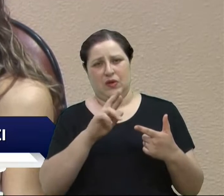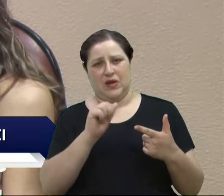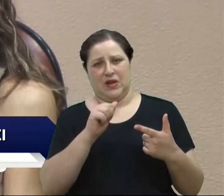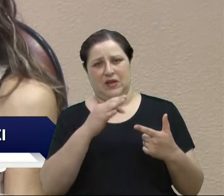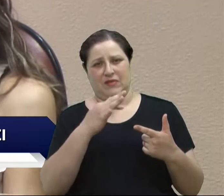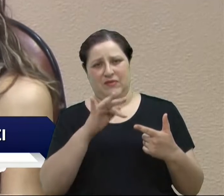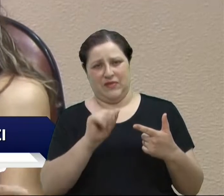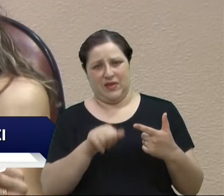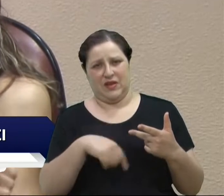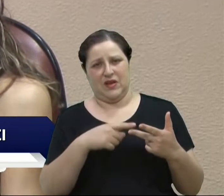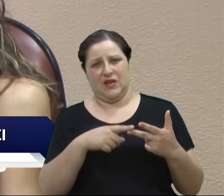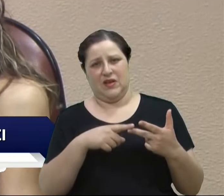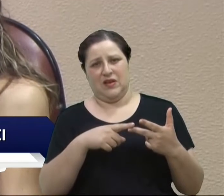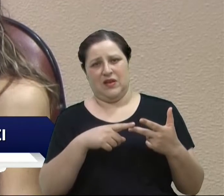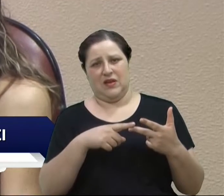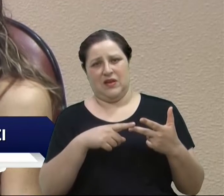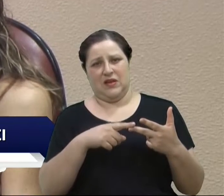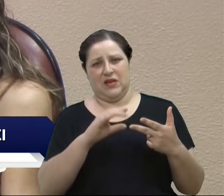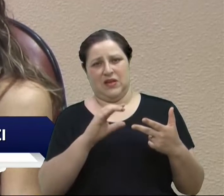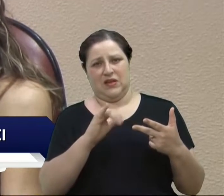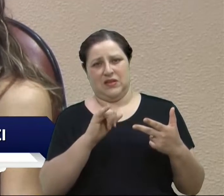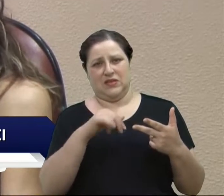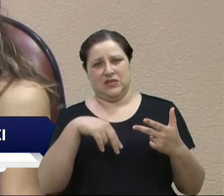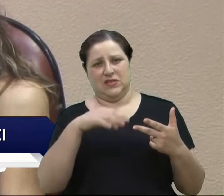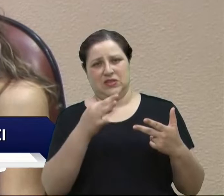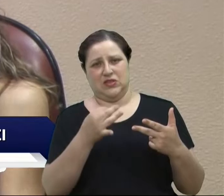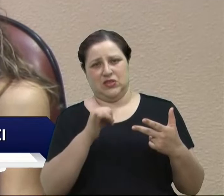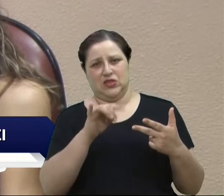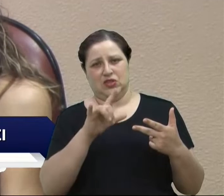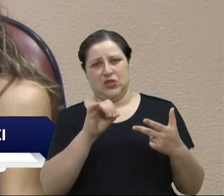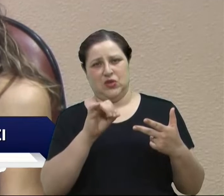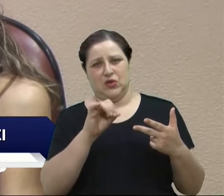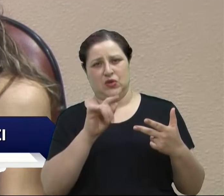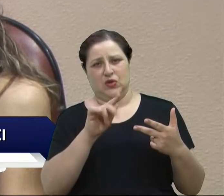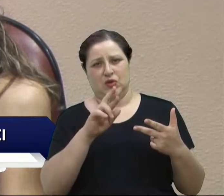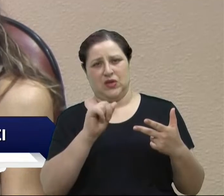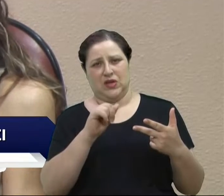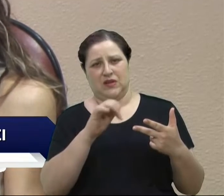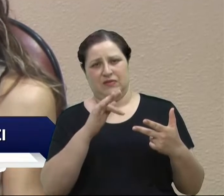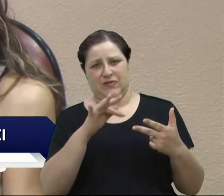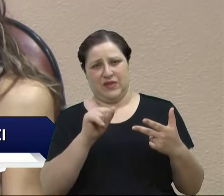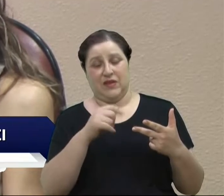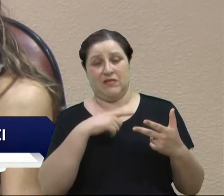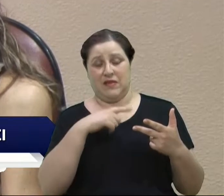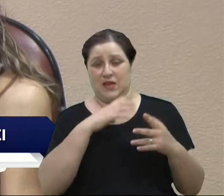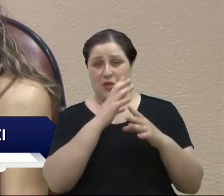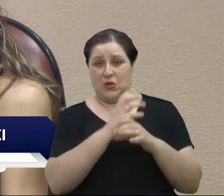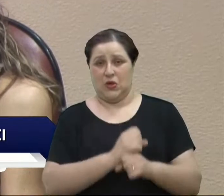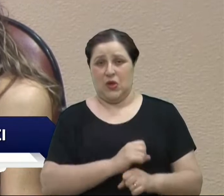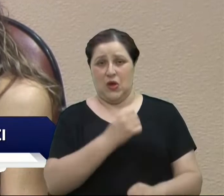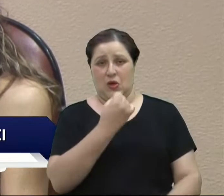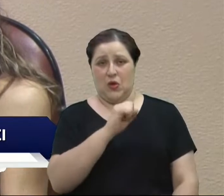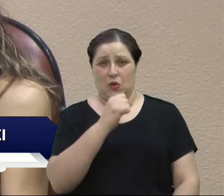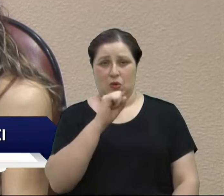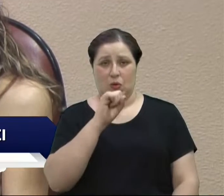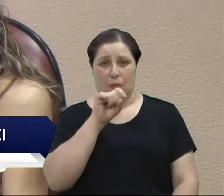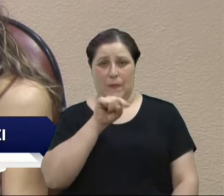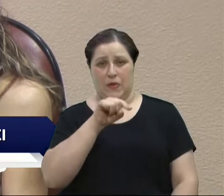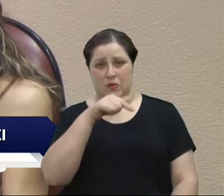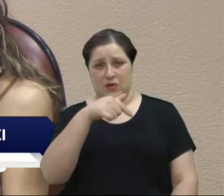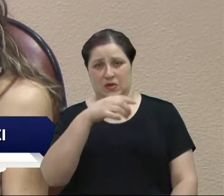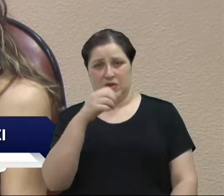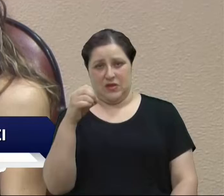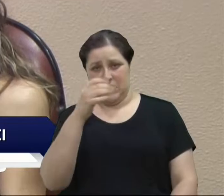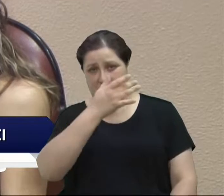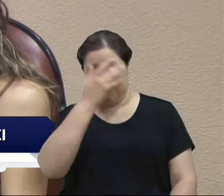8.700 pacientes em fila de espera para a realização. O número esse dos exames, ele parece alto, mas é